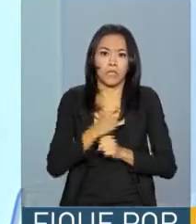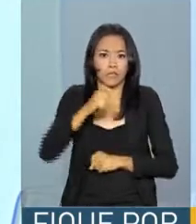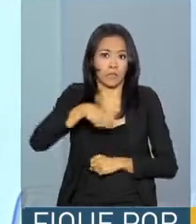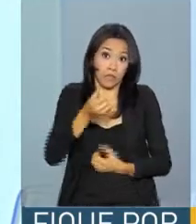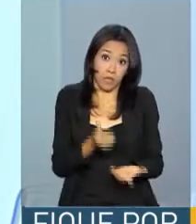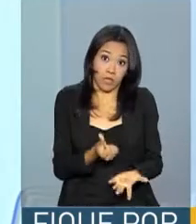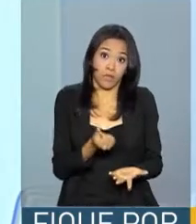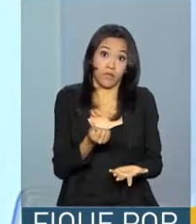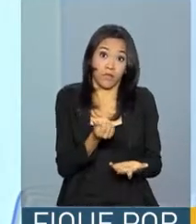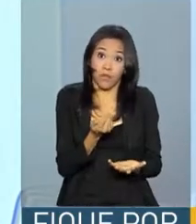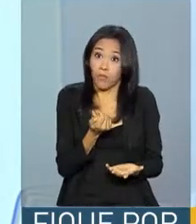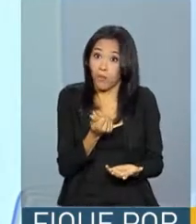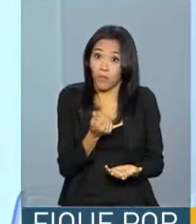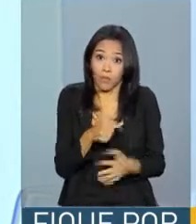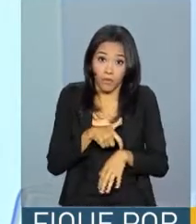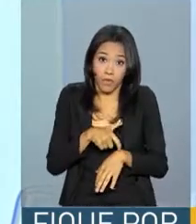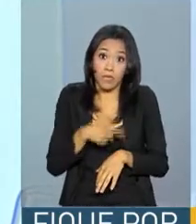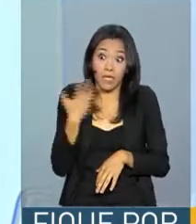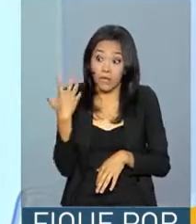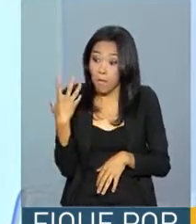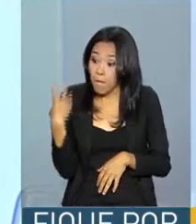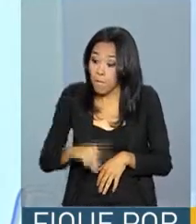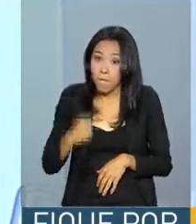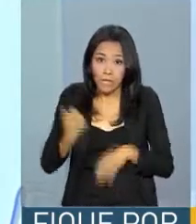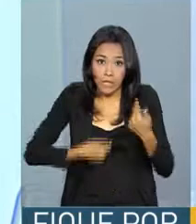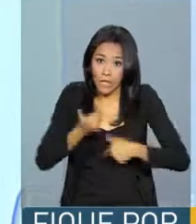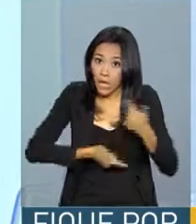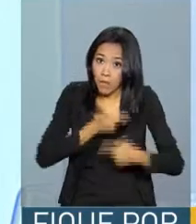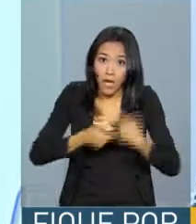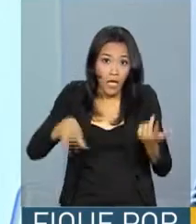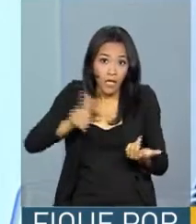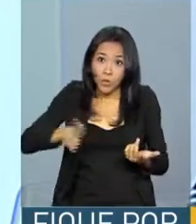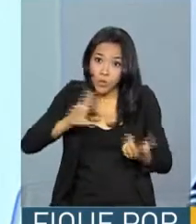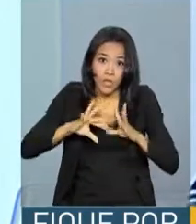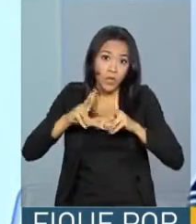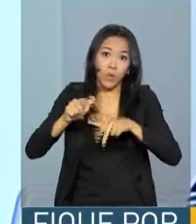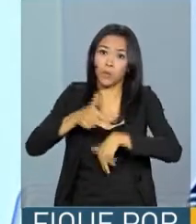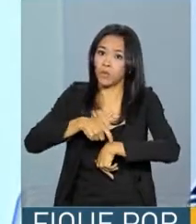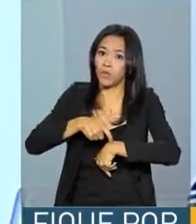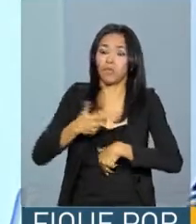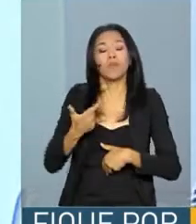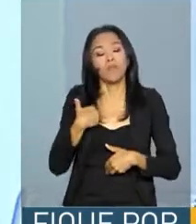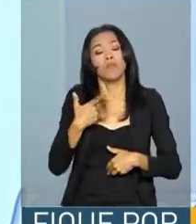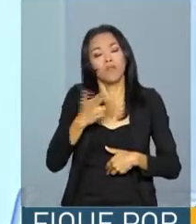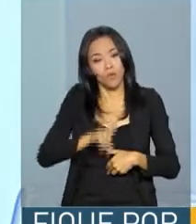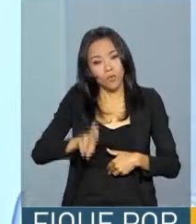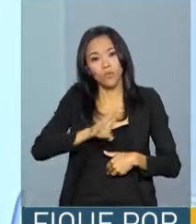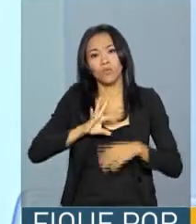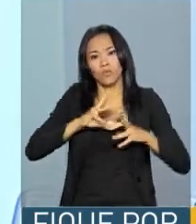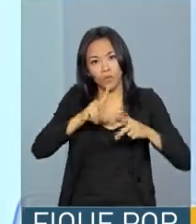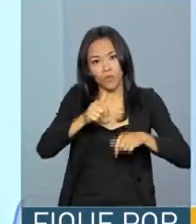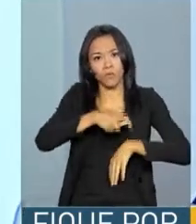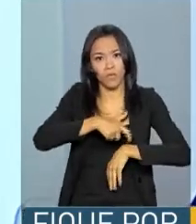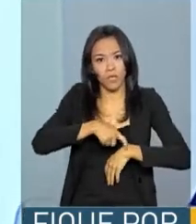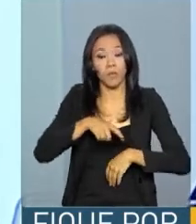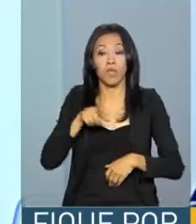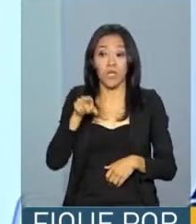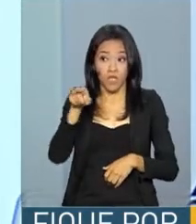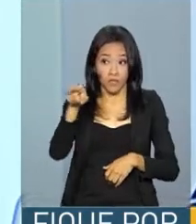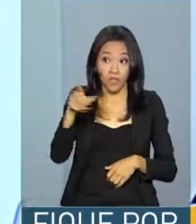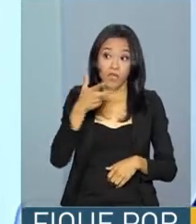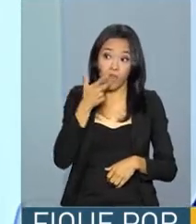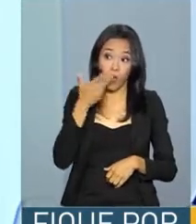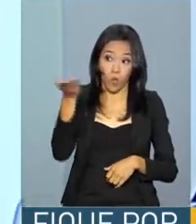você precisa fazer muita coisa e usar todo o tempo. Então, eu uso todo o tempo disponível. Aliás, nesse episódio que a